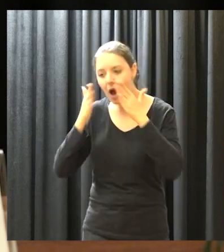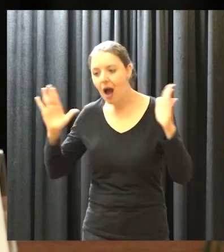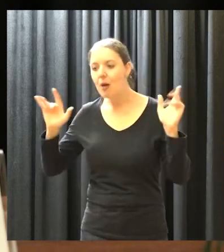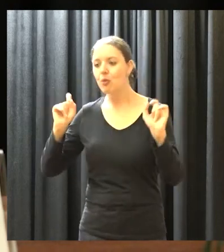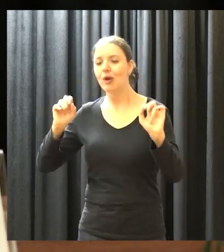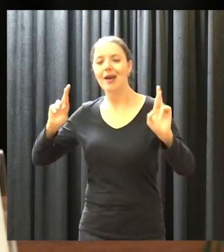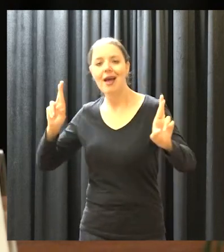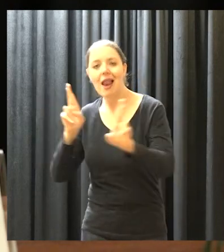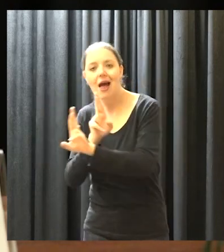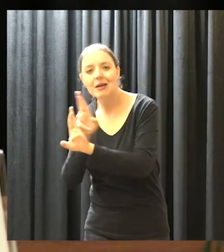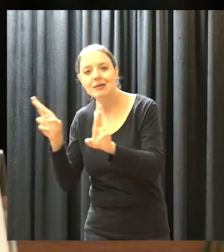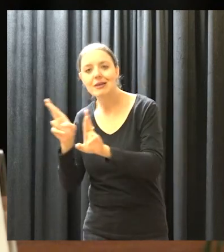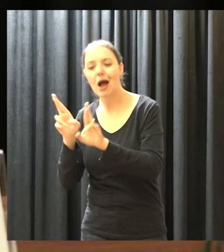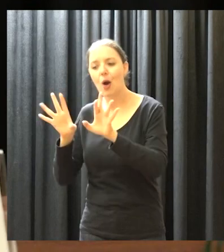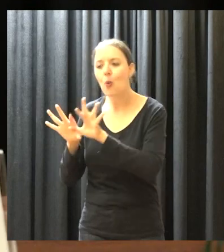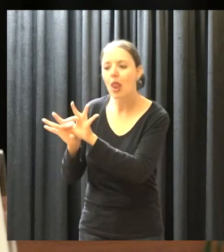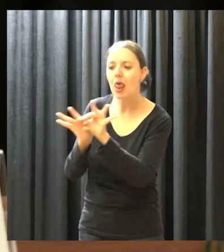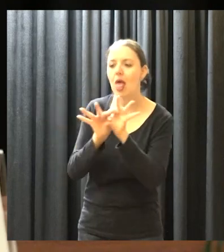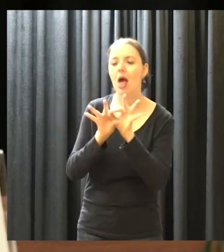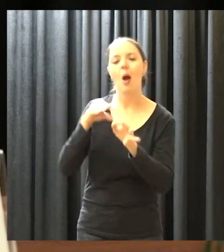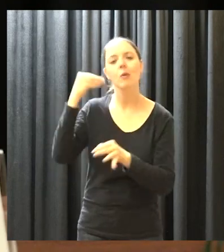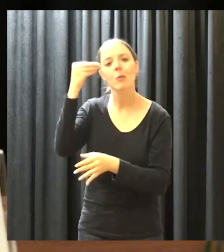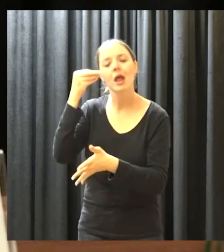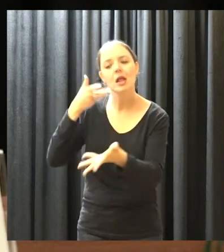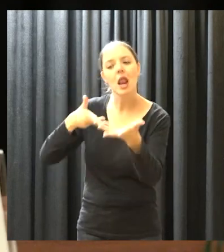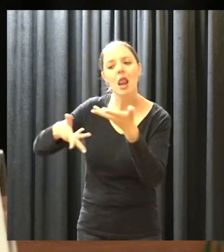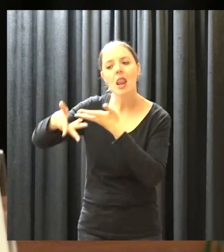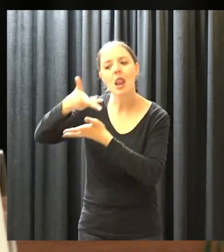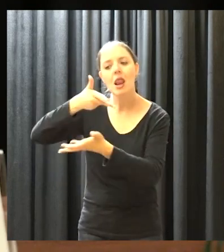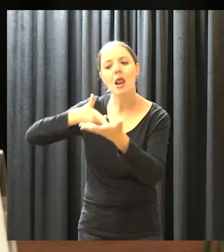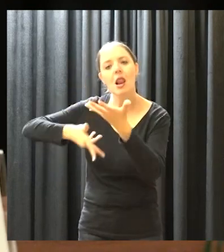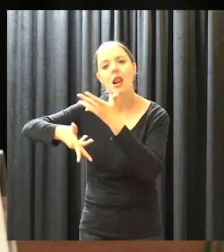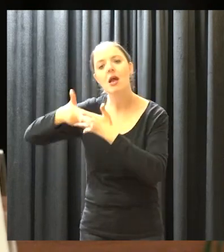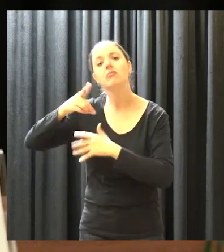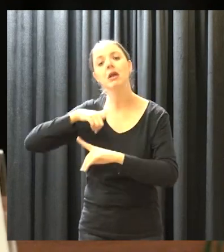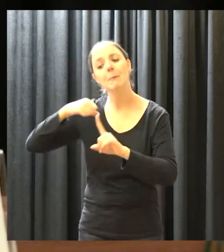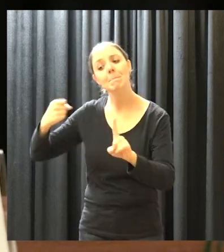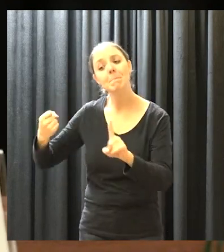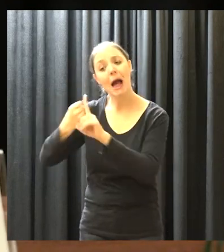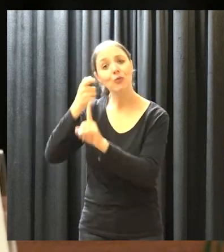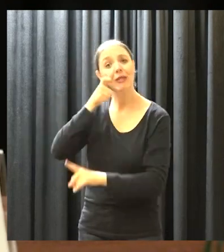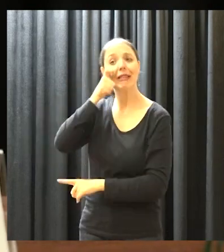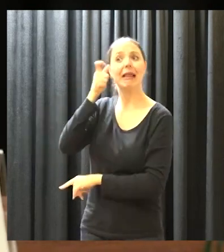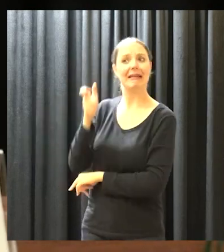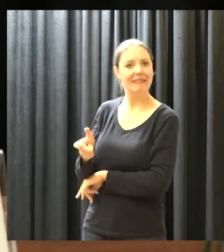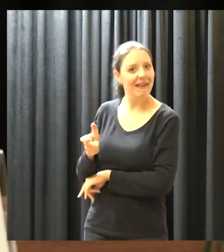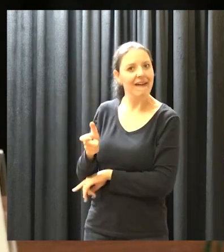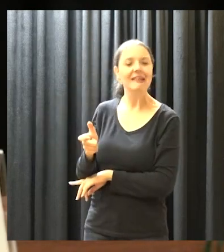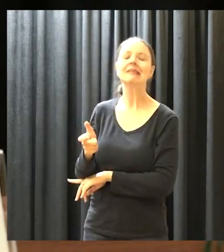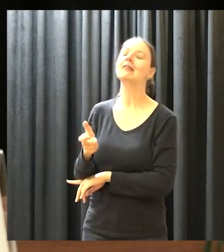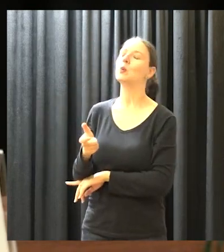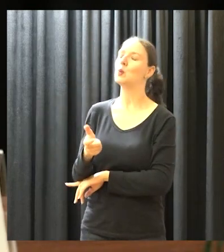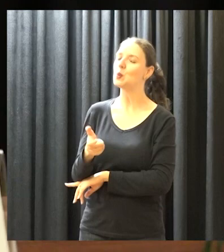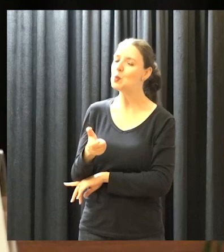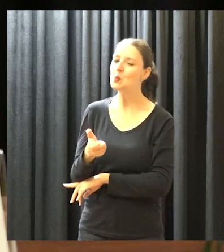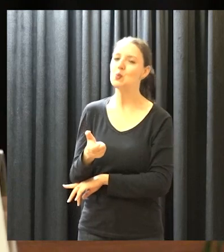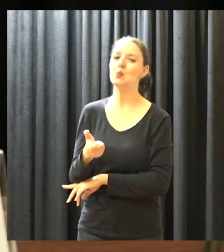e experiências compartilhadas, cujos efeitos são bastante interessantes e, eu diria,